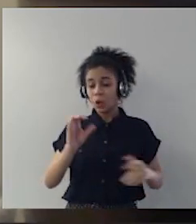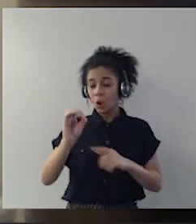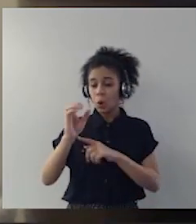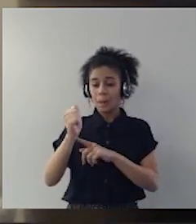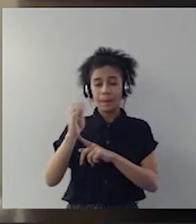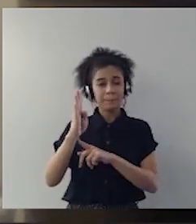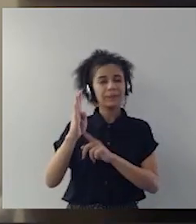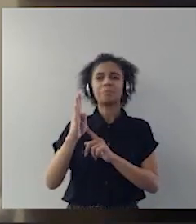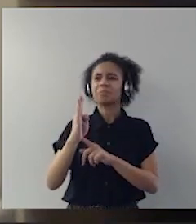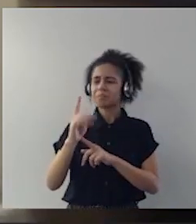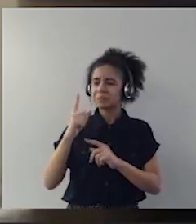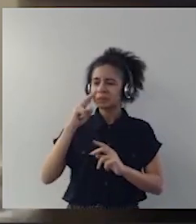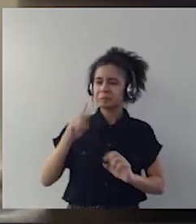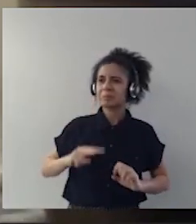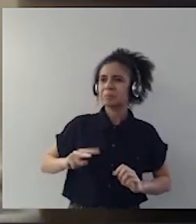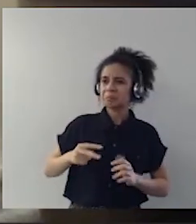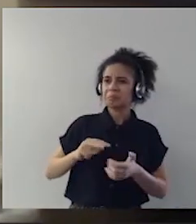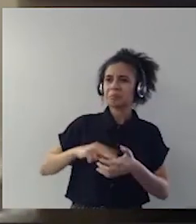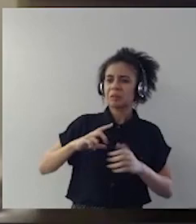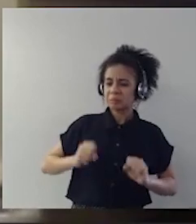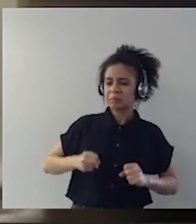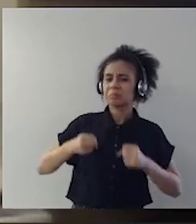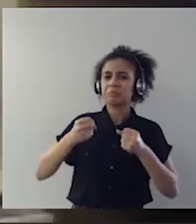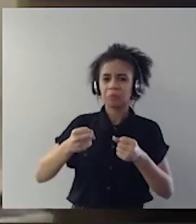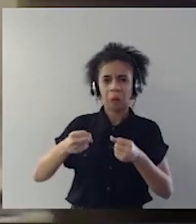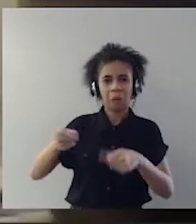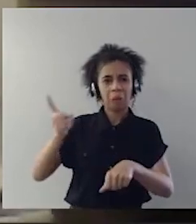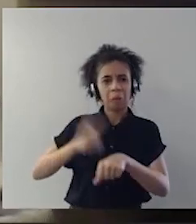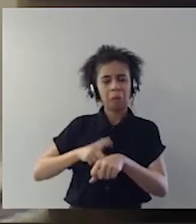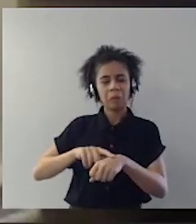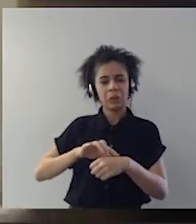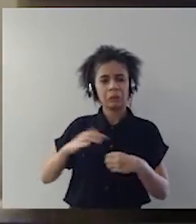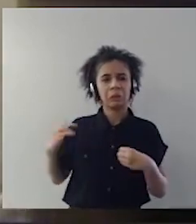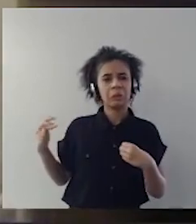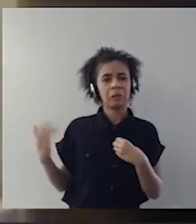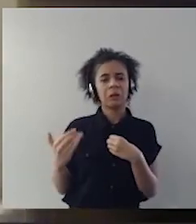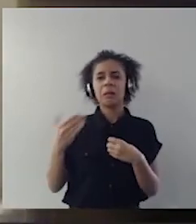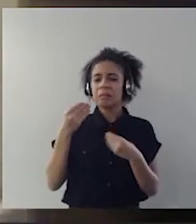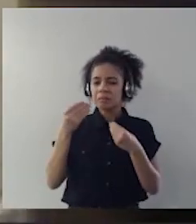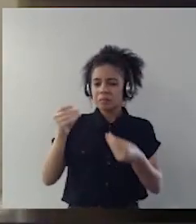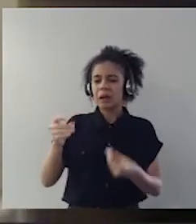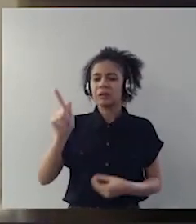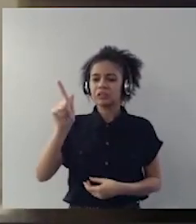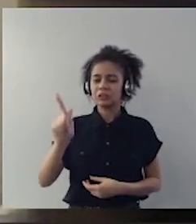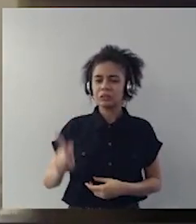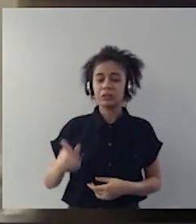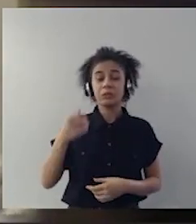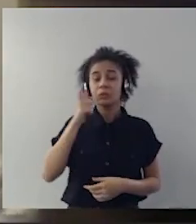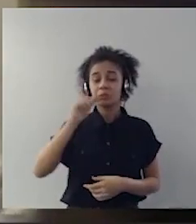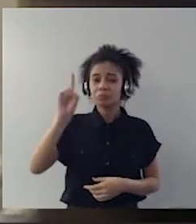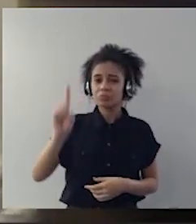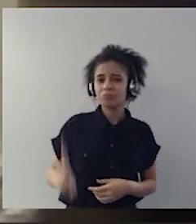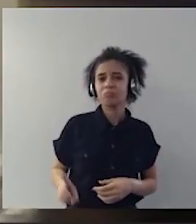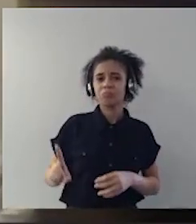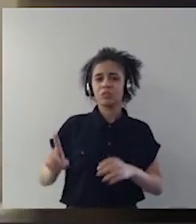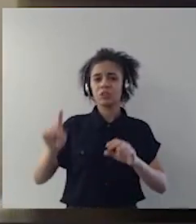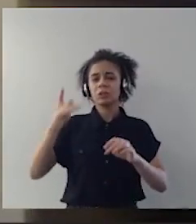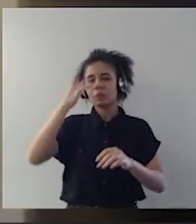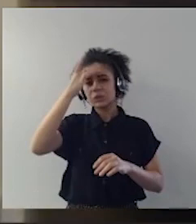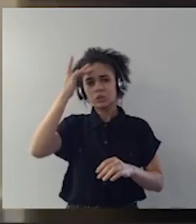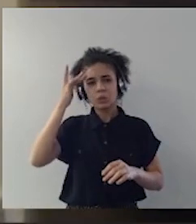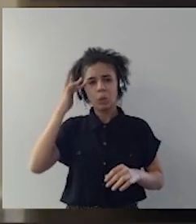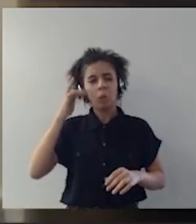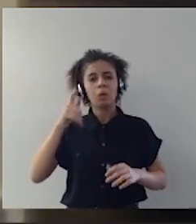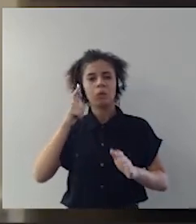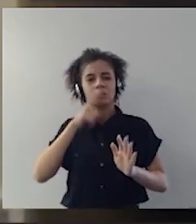nesse momento de pandemia, garantia de direitos, né, em face do Estado Democrático de Direito. Então, parabenizo,